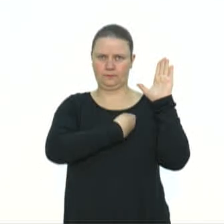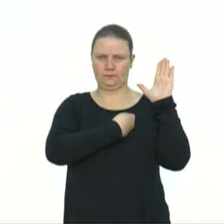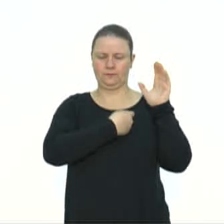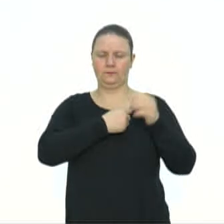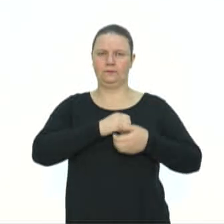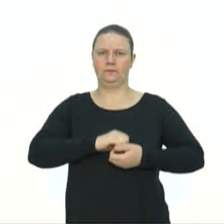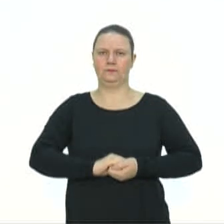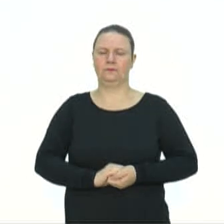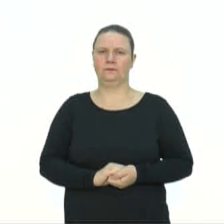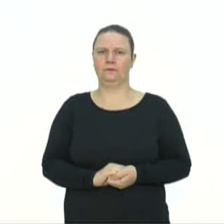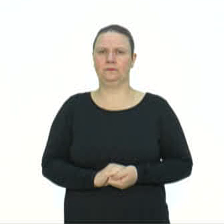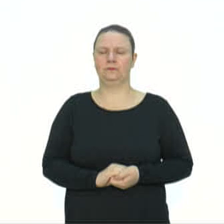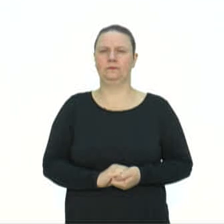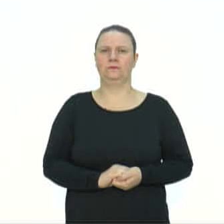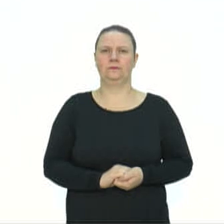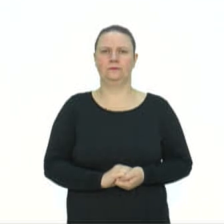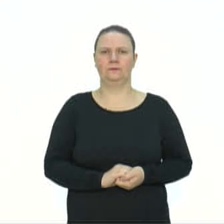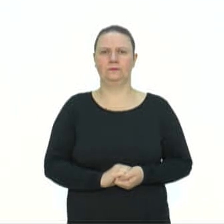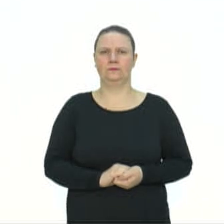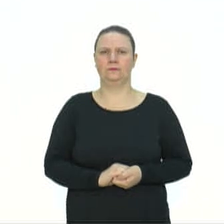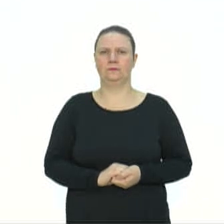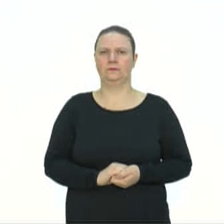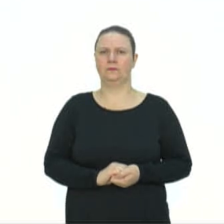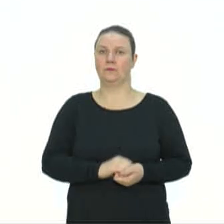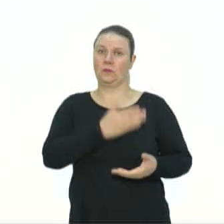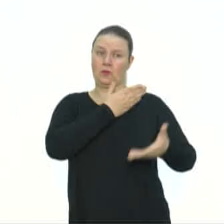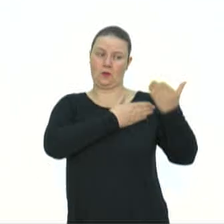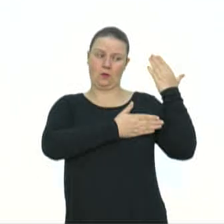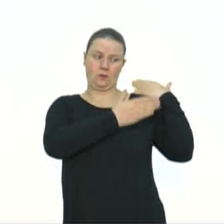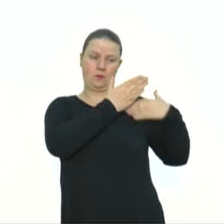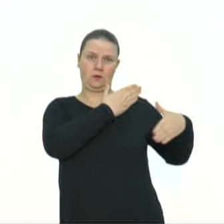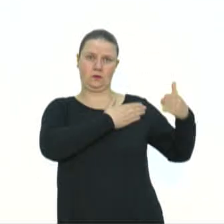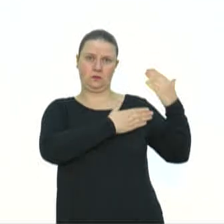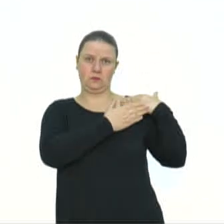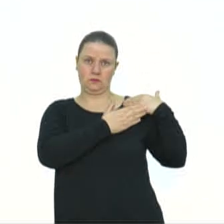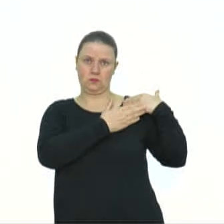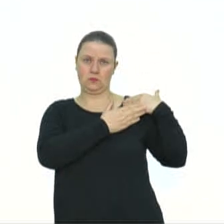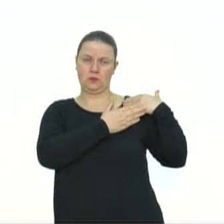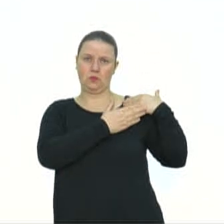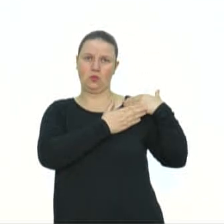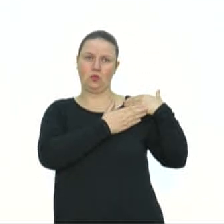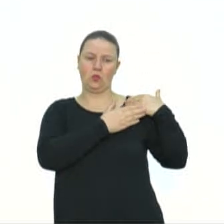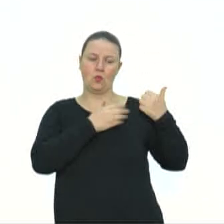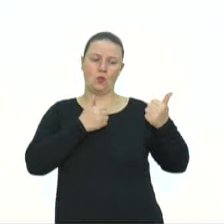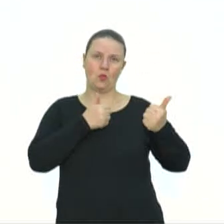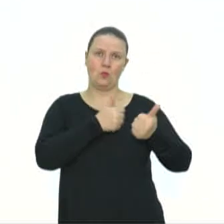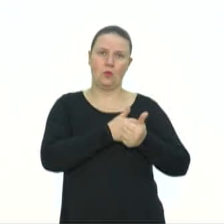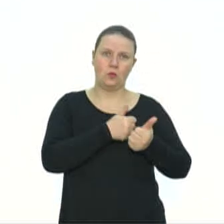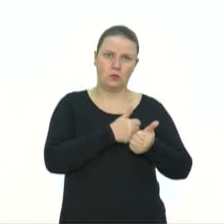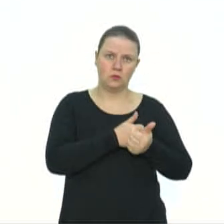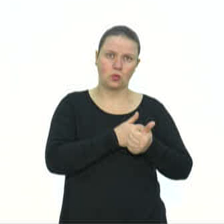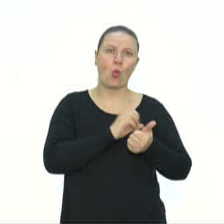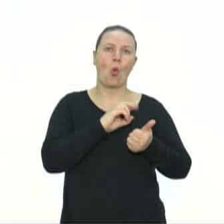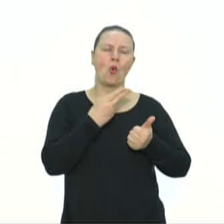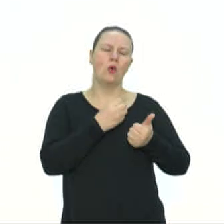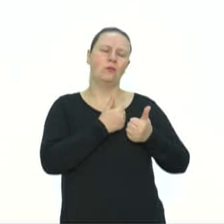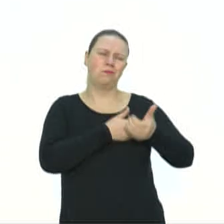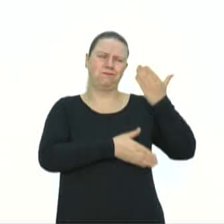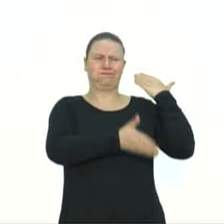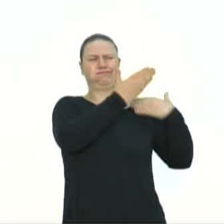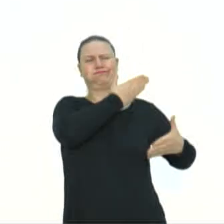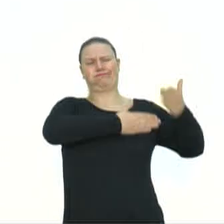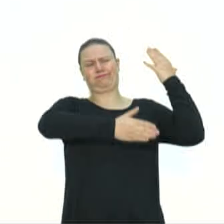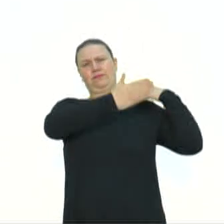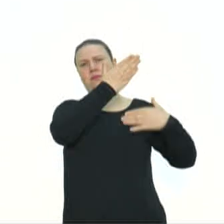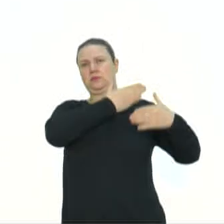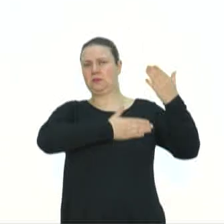tiempo, presente, passado cercano, um passado perto, ou um passado lejano, um passado longe. E en